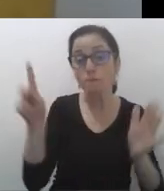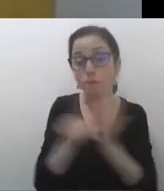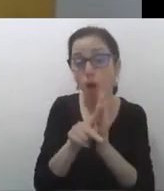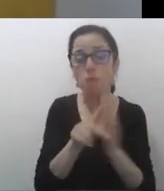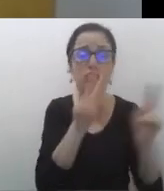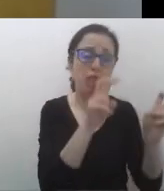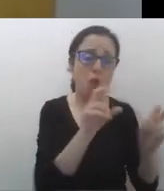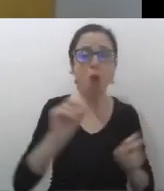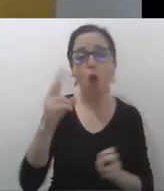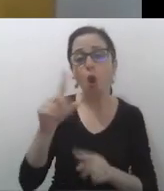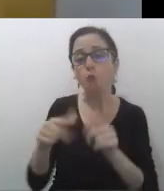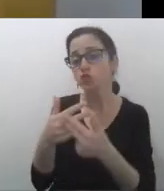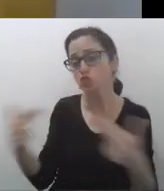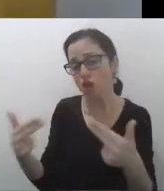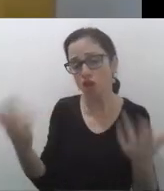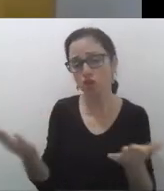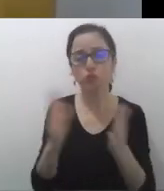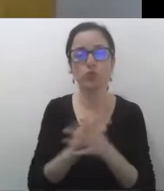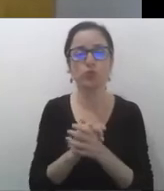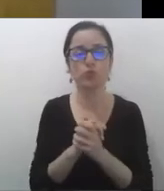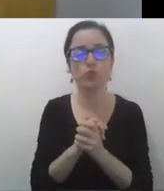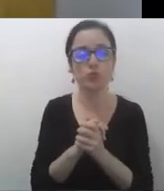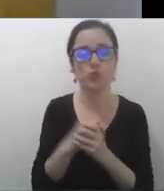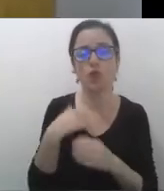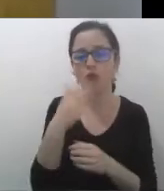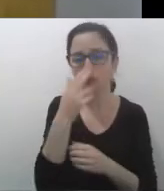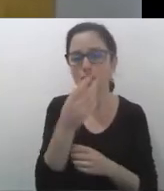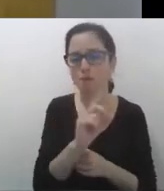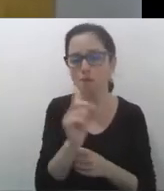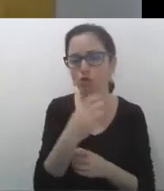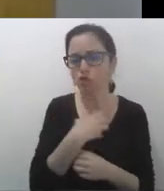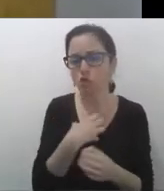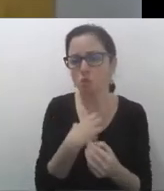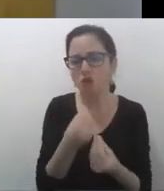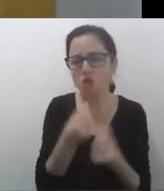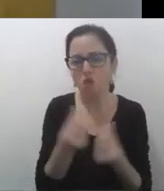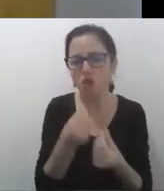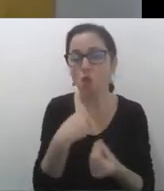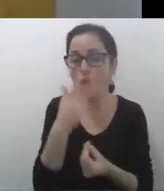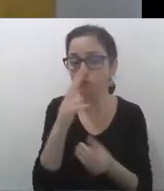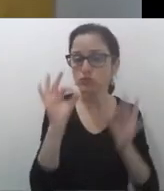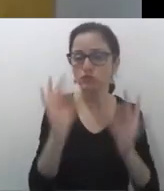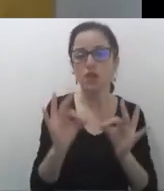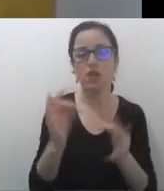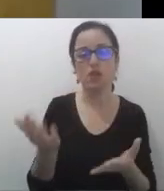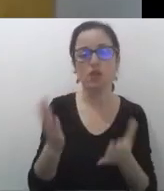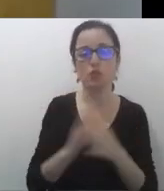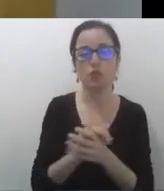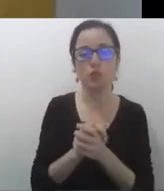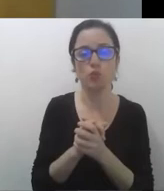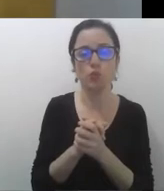fosse proprietária daquele tema, daquele objeto, o que eu não acho bom, de modo algum, né? Eu acho